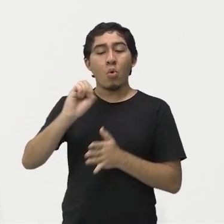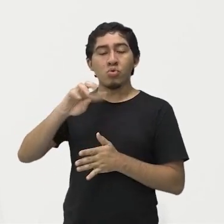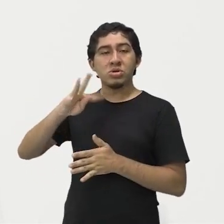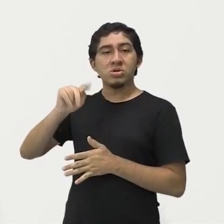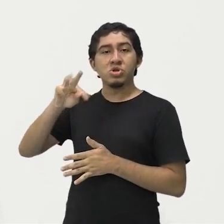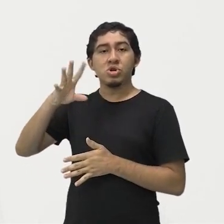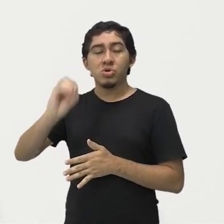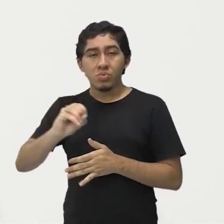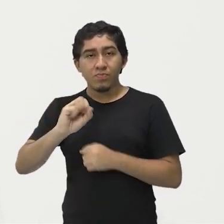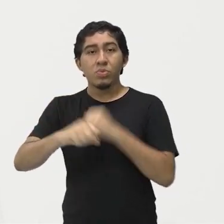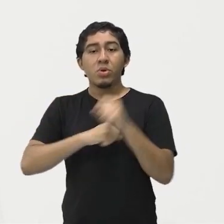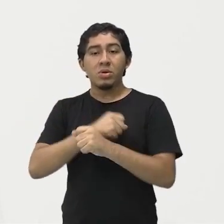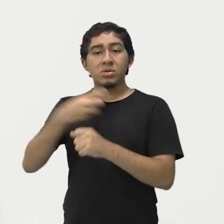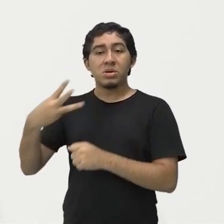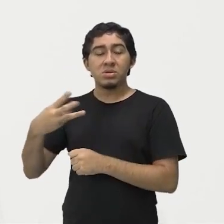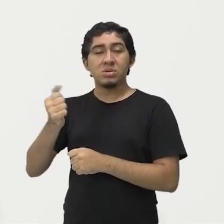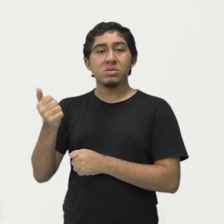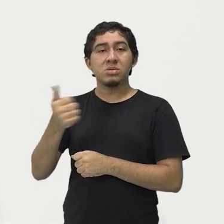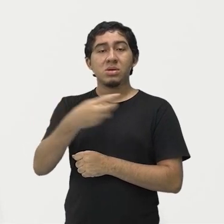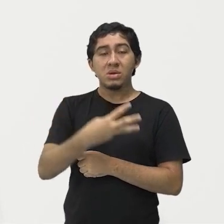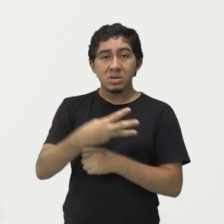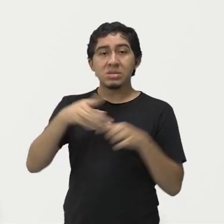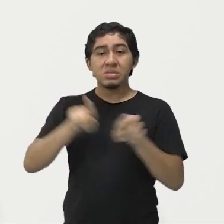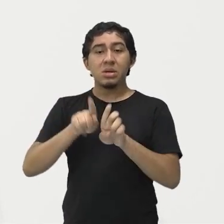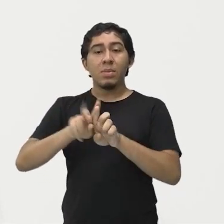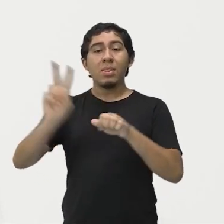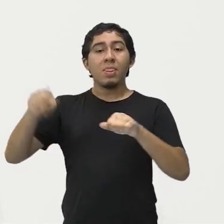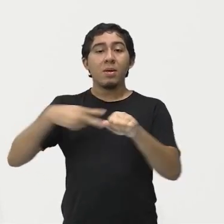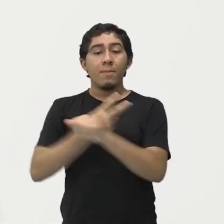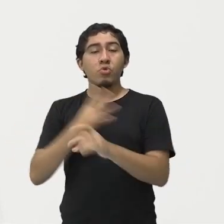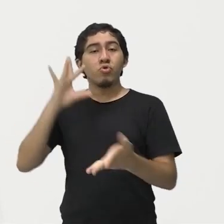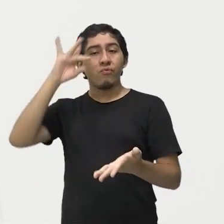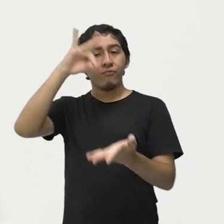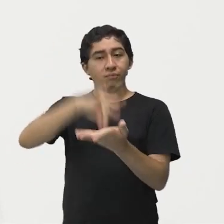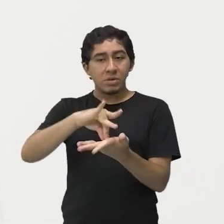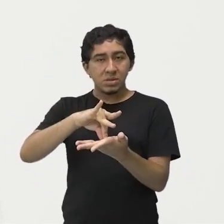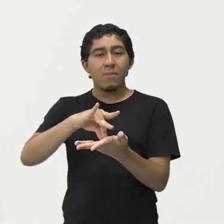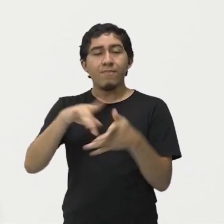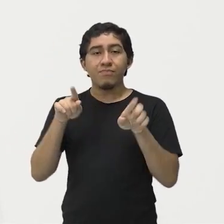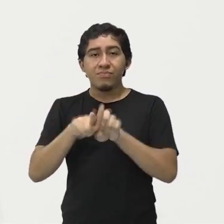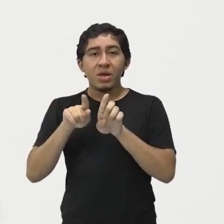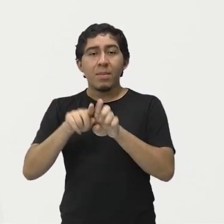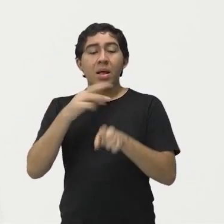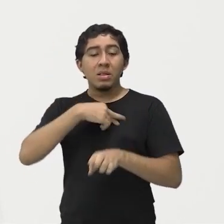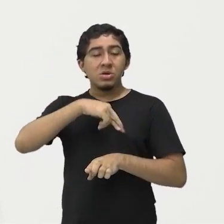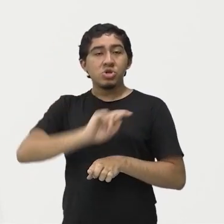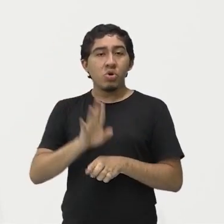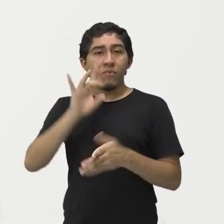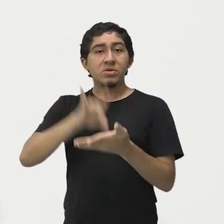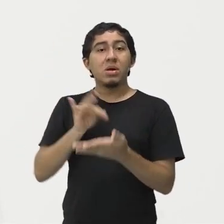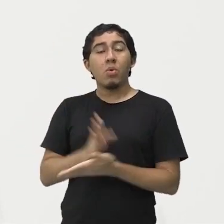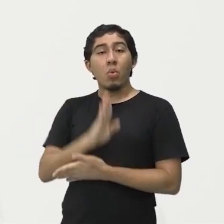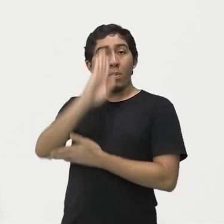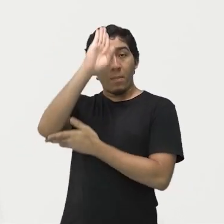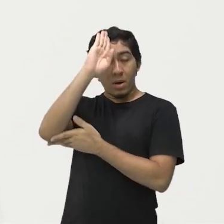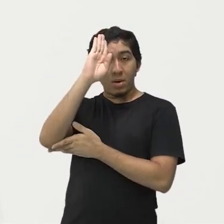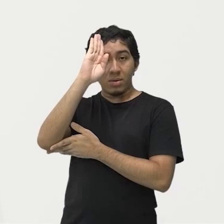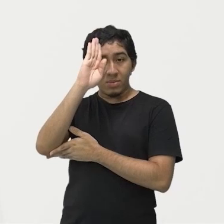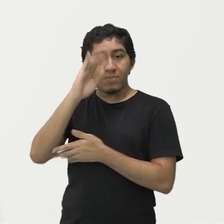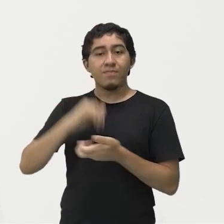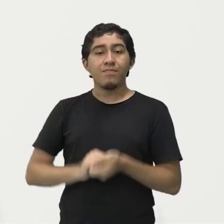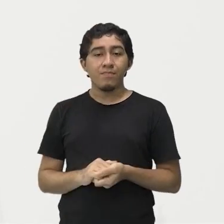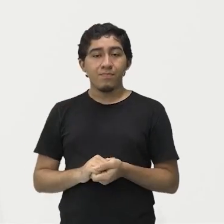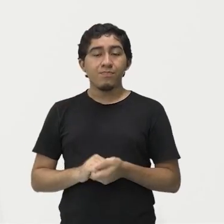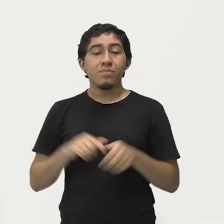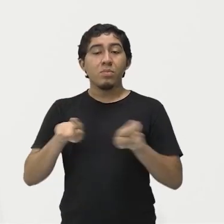e sua posterior oficialização como religião oficial do Império por Teodósio no ano de